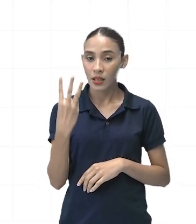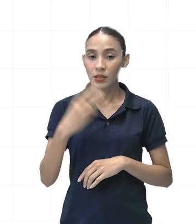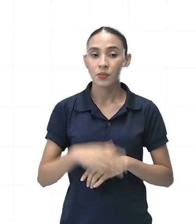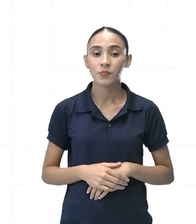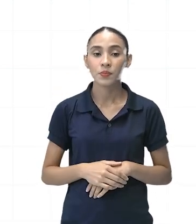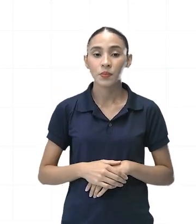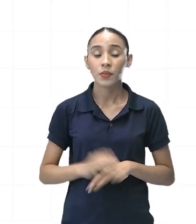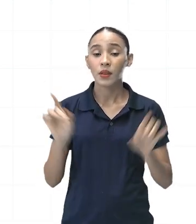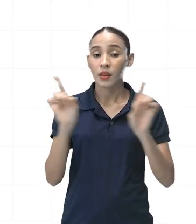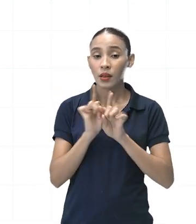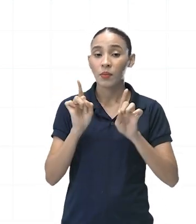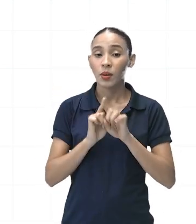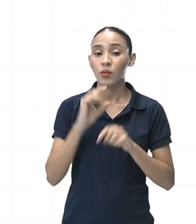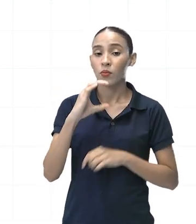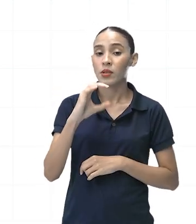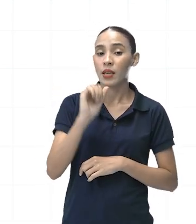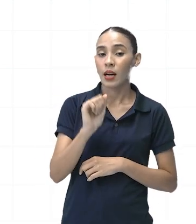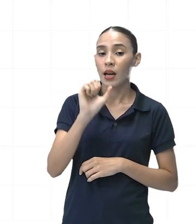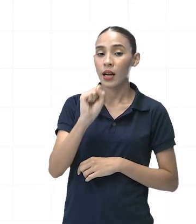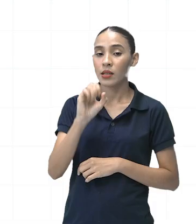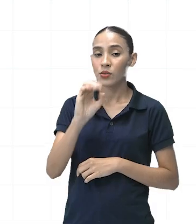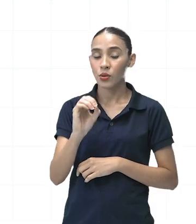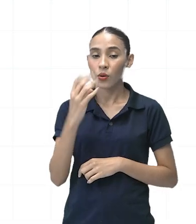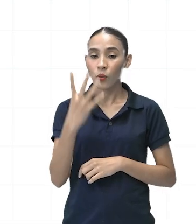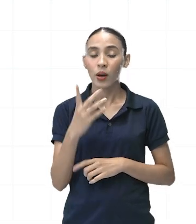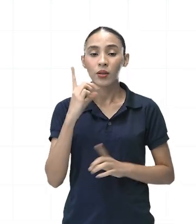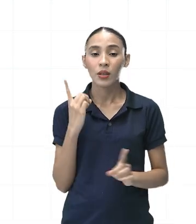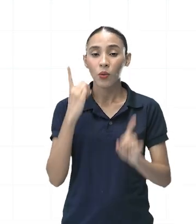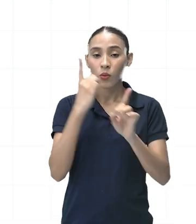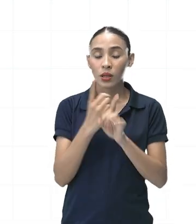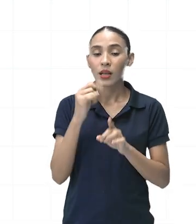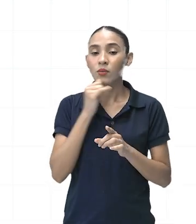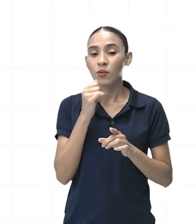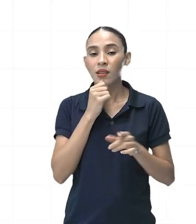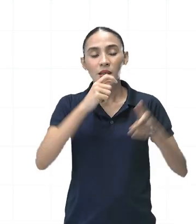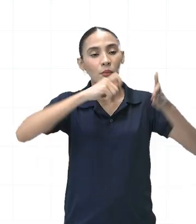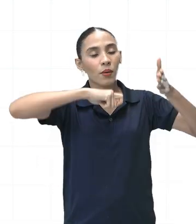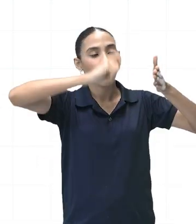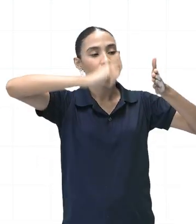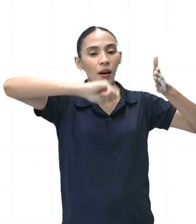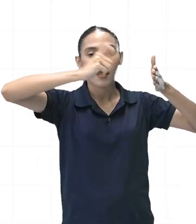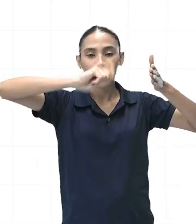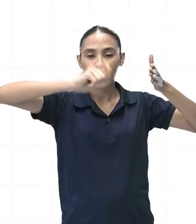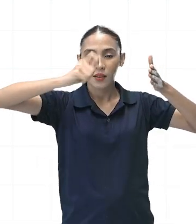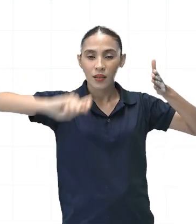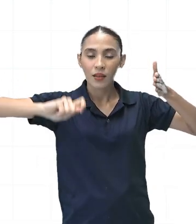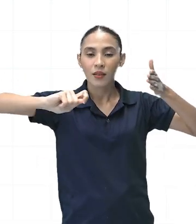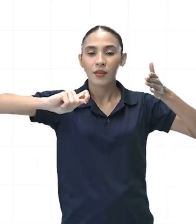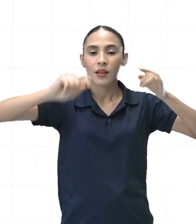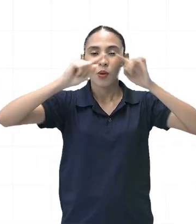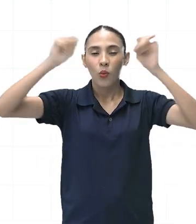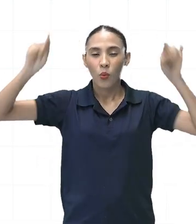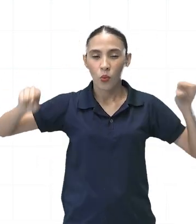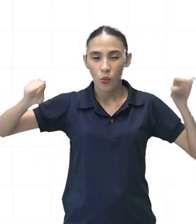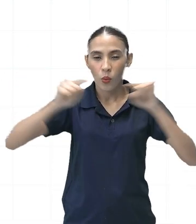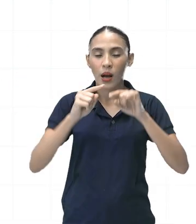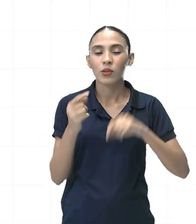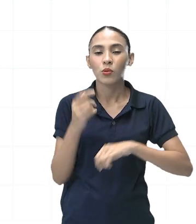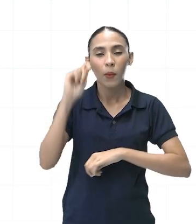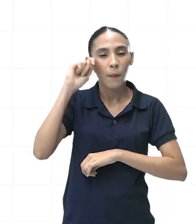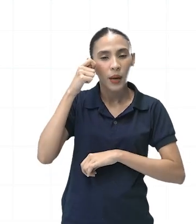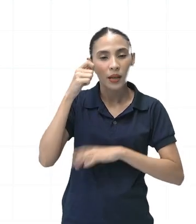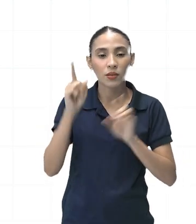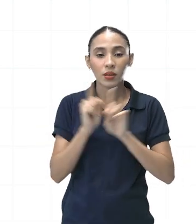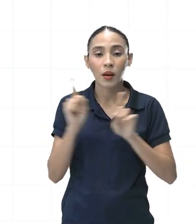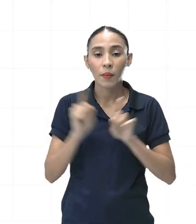cálcio, como o sulfato de cálcio, que é encontrado, por exemplo, no giz para escrever em quadros negros. E